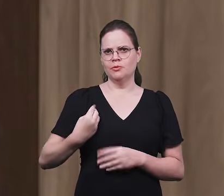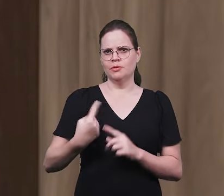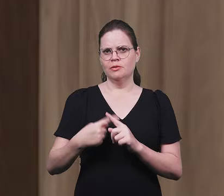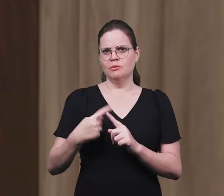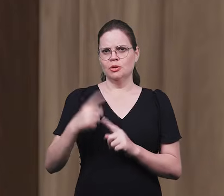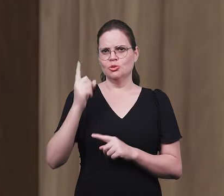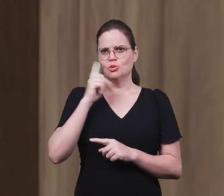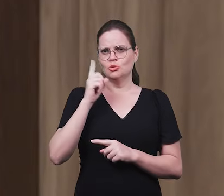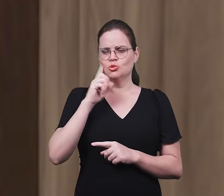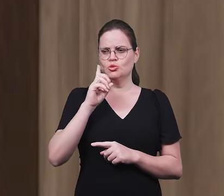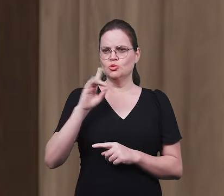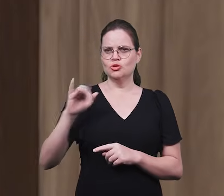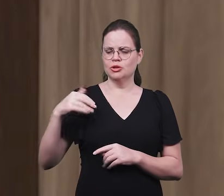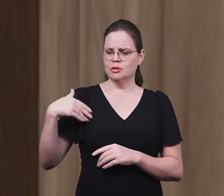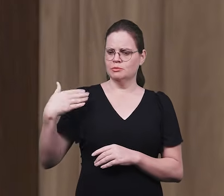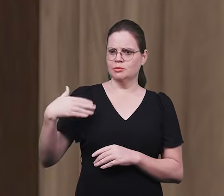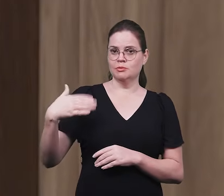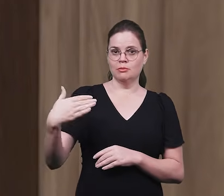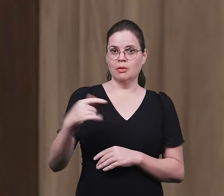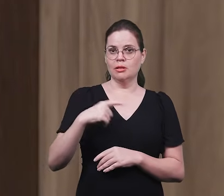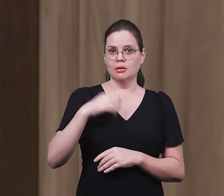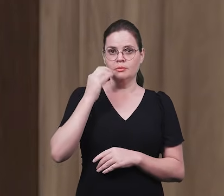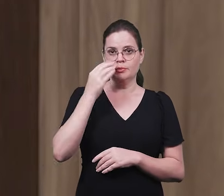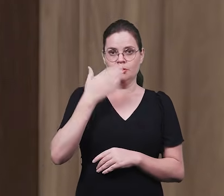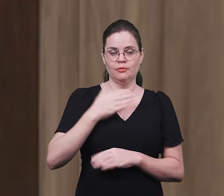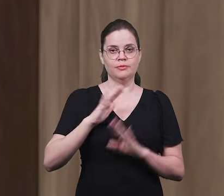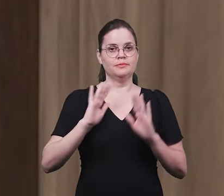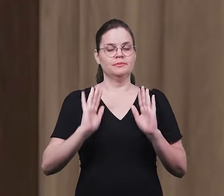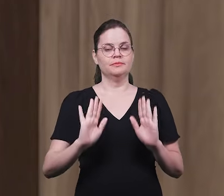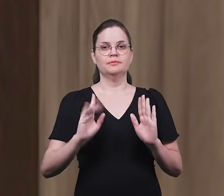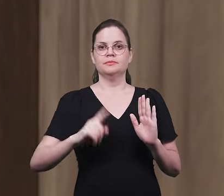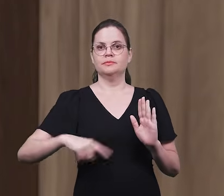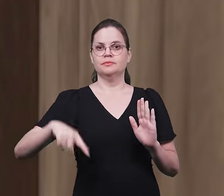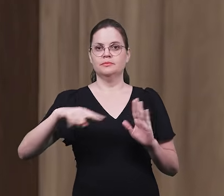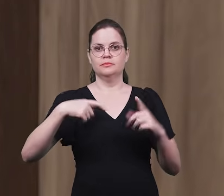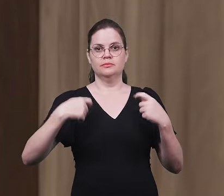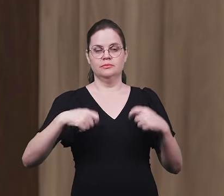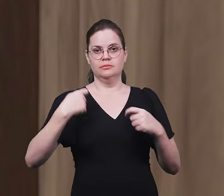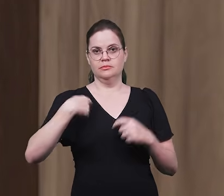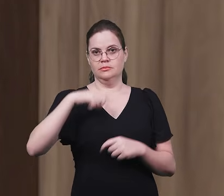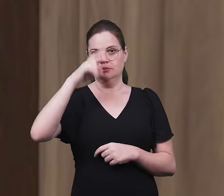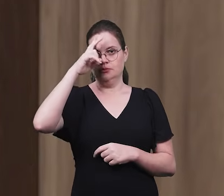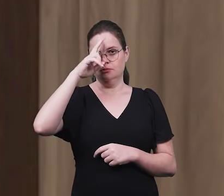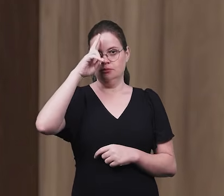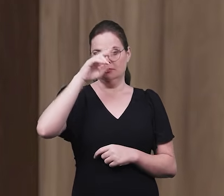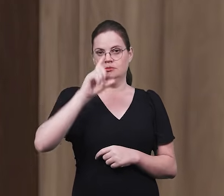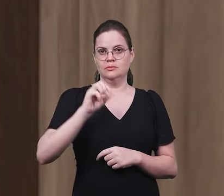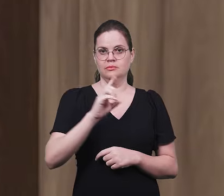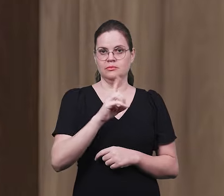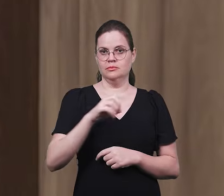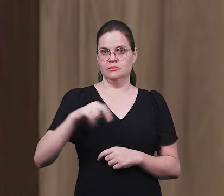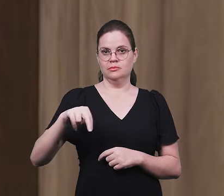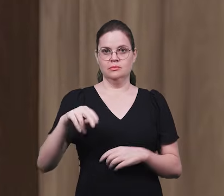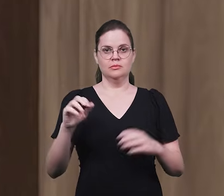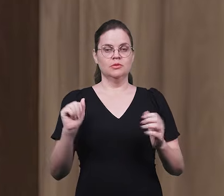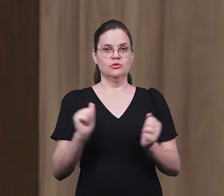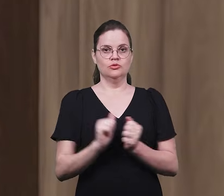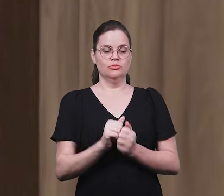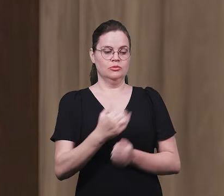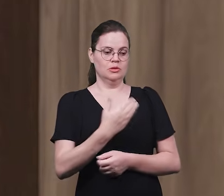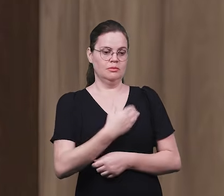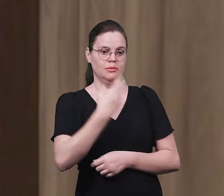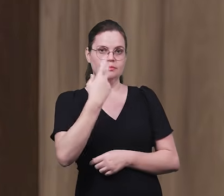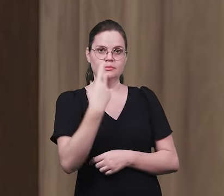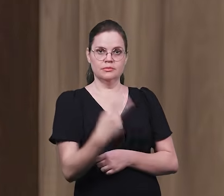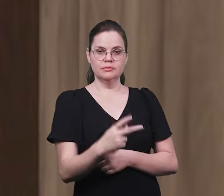situação dessa, que a cada dia as provas aumentam muito? Mas vamos lembrar que Daniel e seus